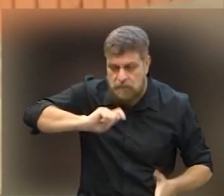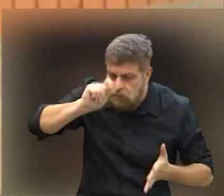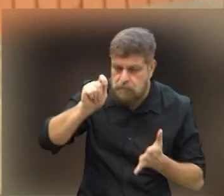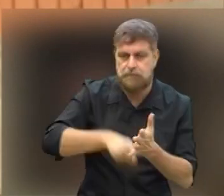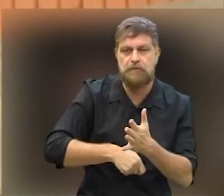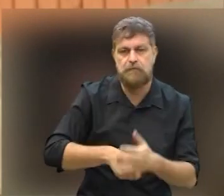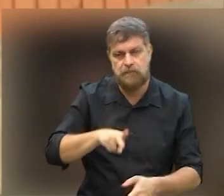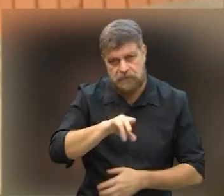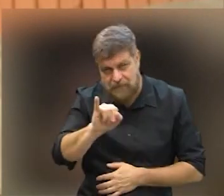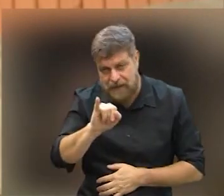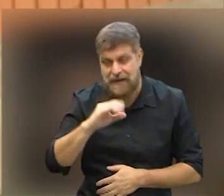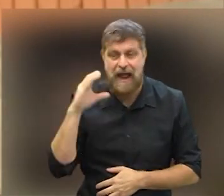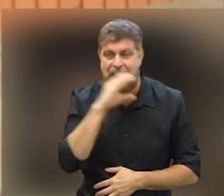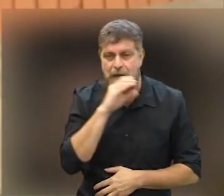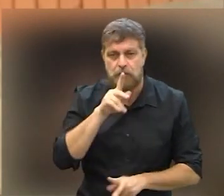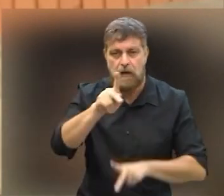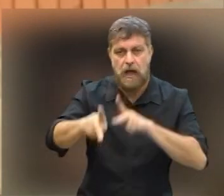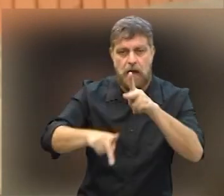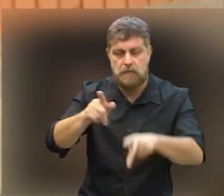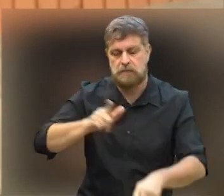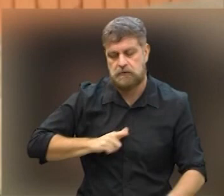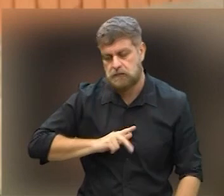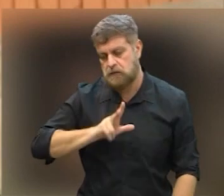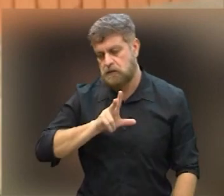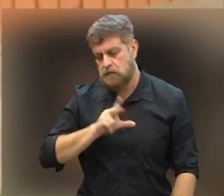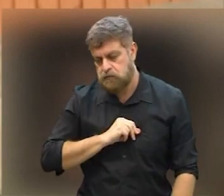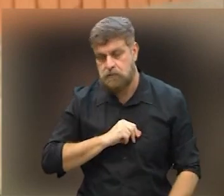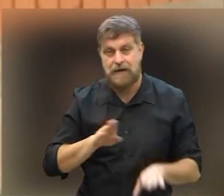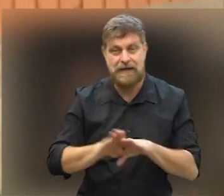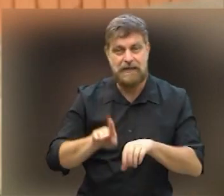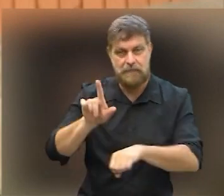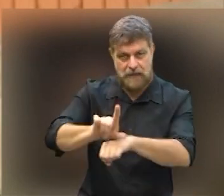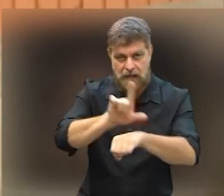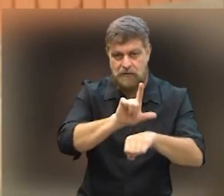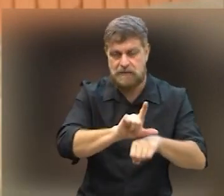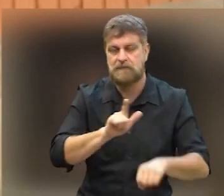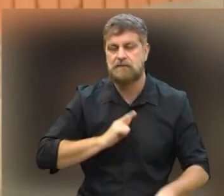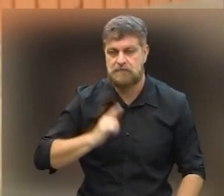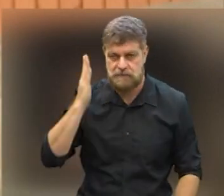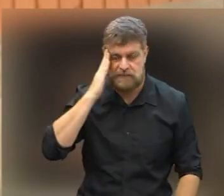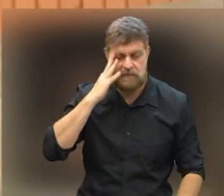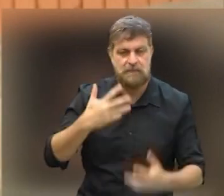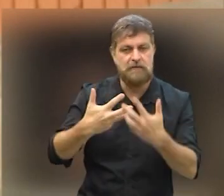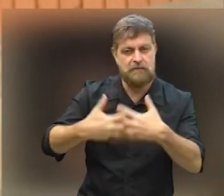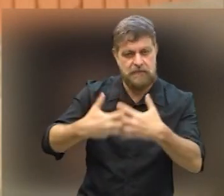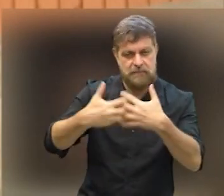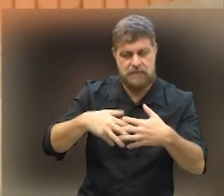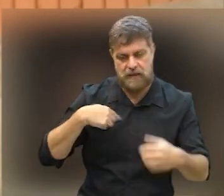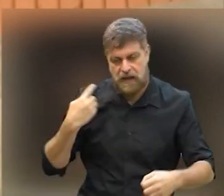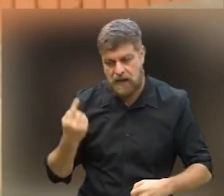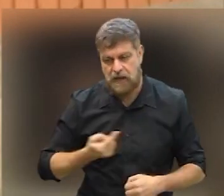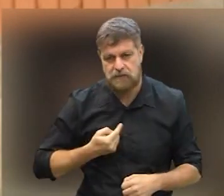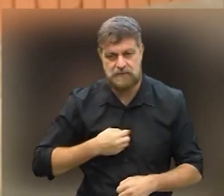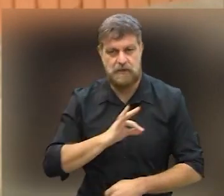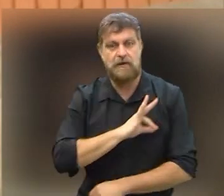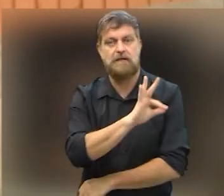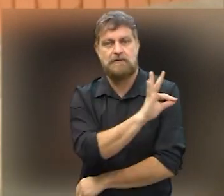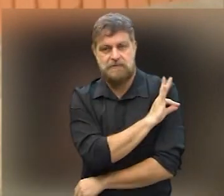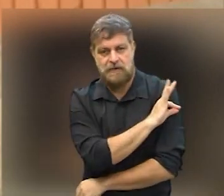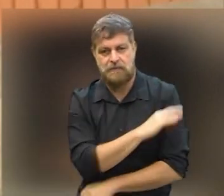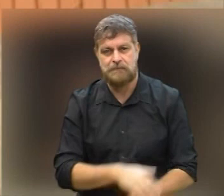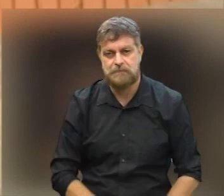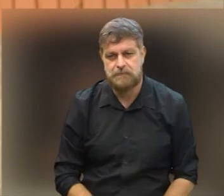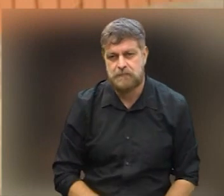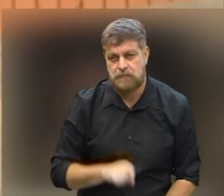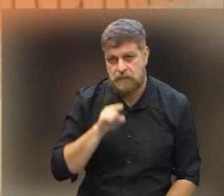será sancionado pelo prefeito e muito em breve a população já vai poder, e os comerciantes vão poder contar aí com a efetividade da